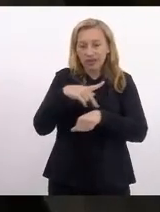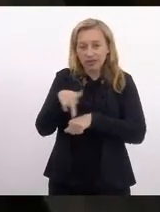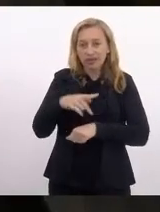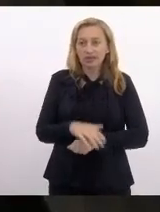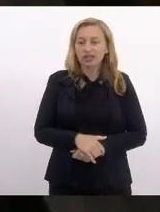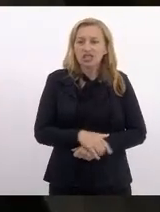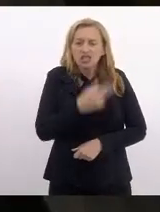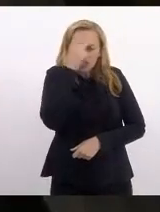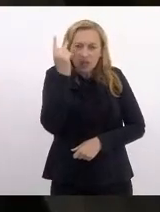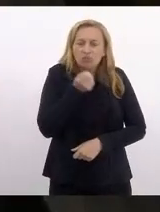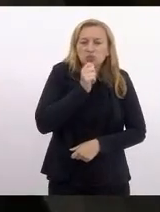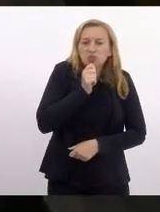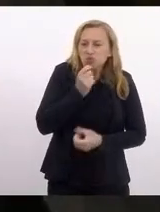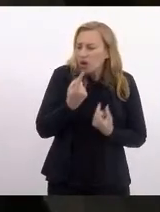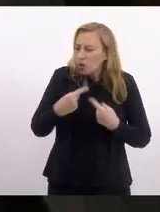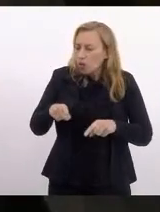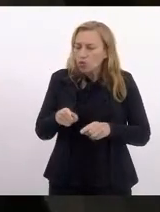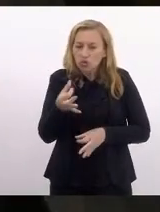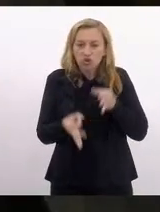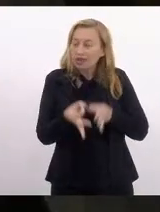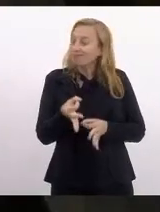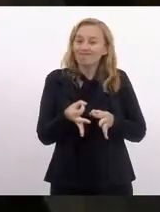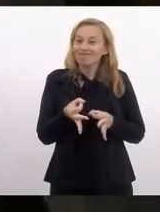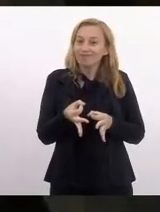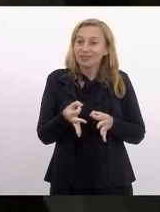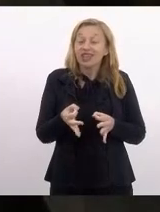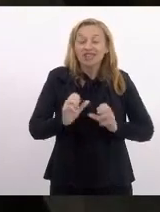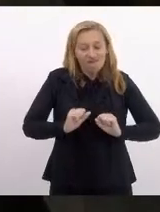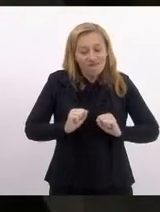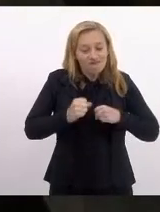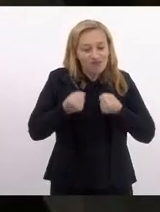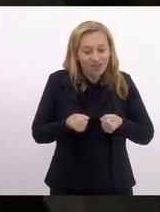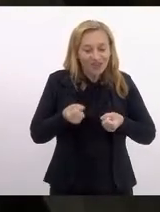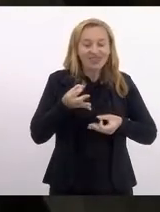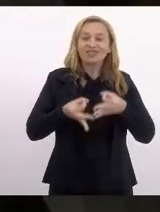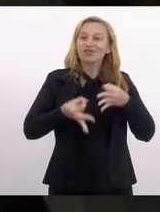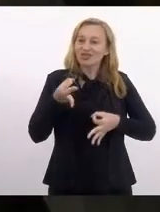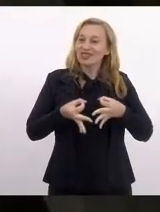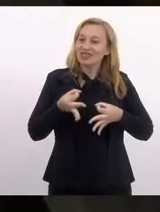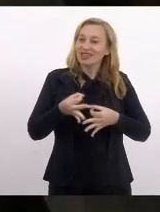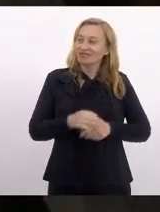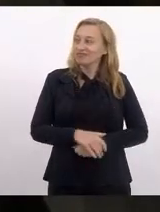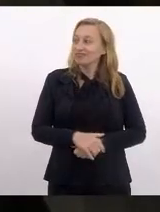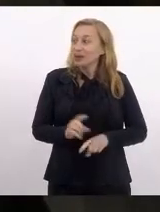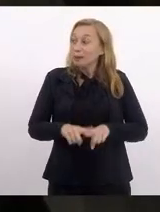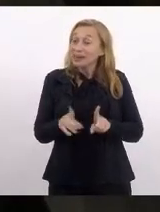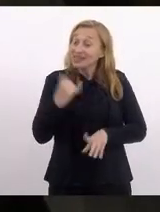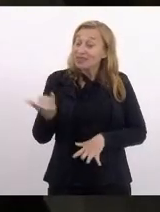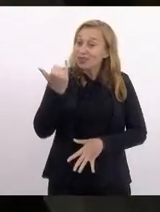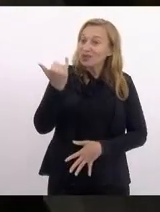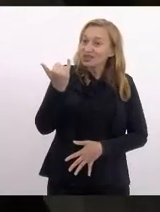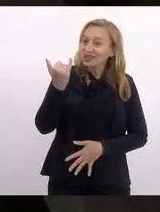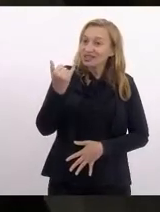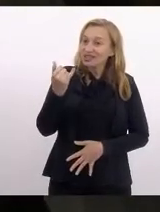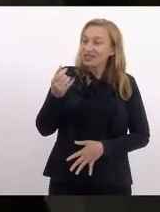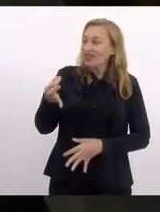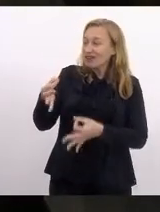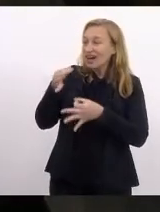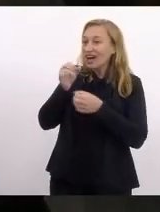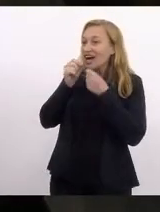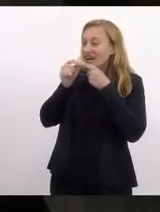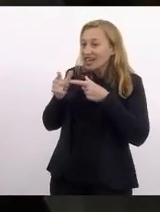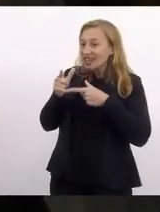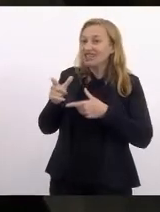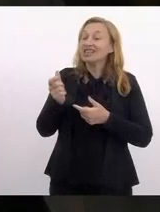ninguém aqui é contra o judiciário pelo contrário que a gente quer fortalecer o judiciário mas é importante fazer essa autocrítica